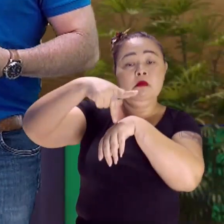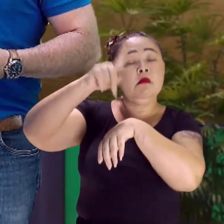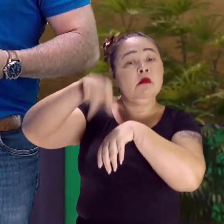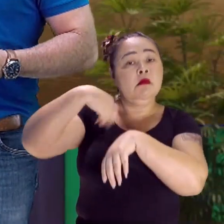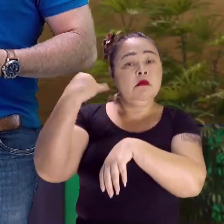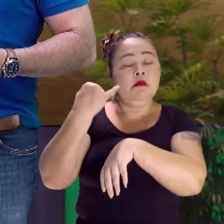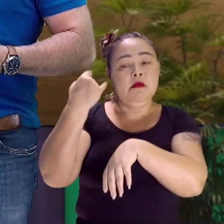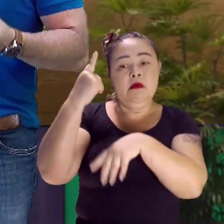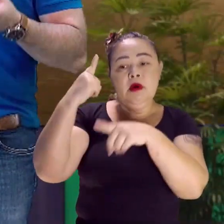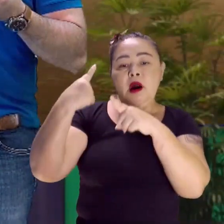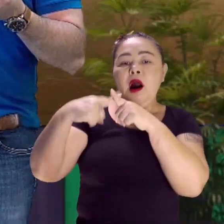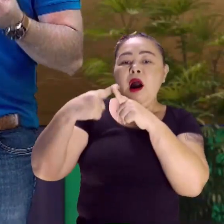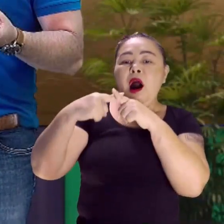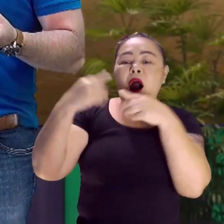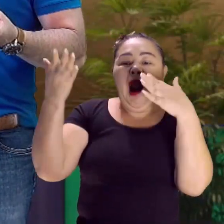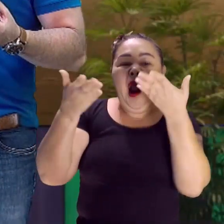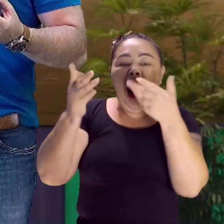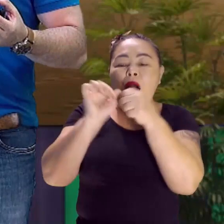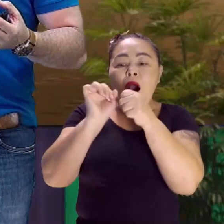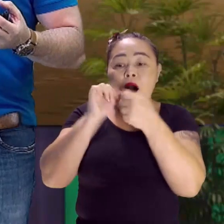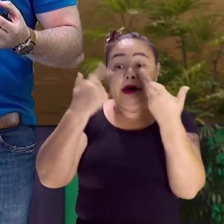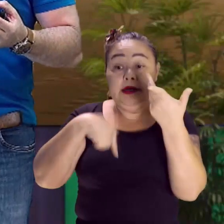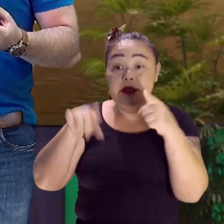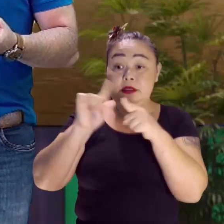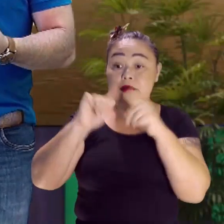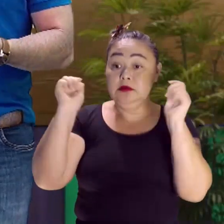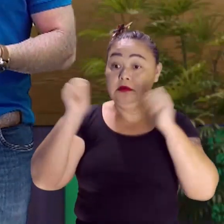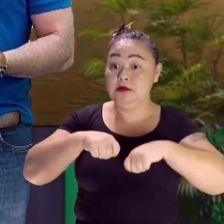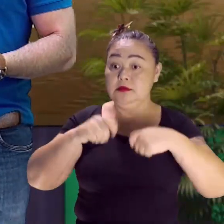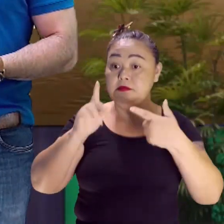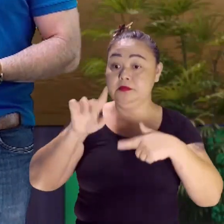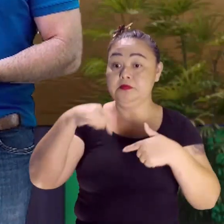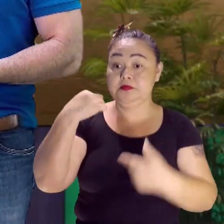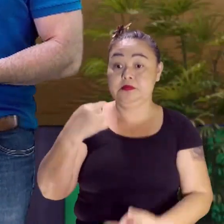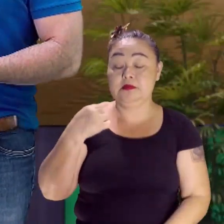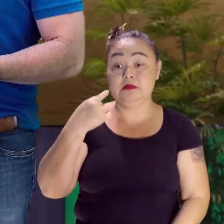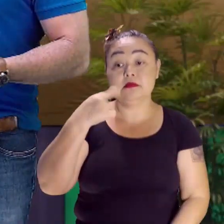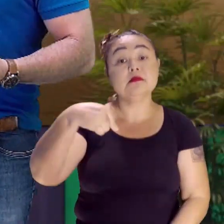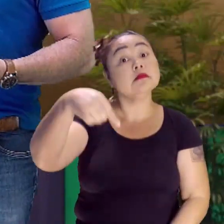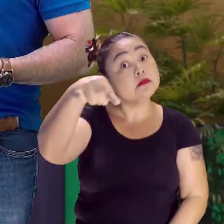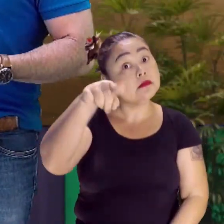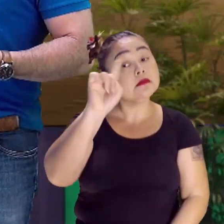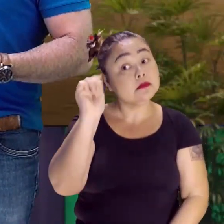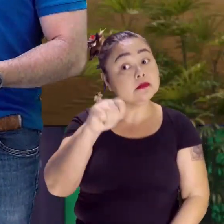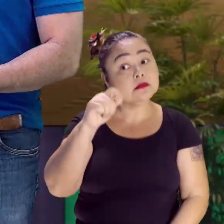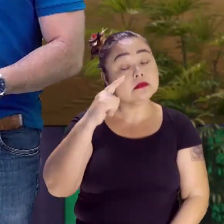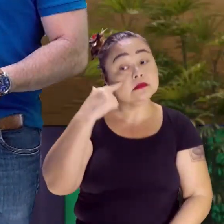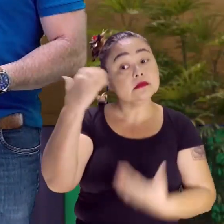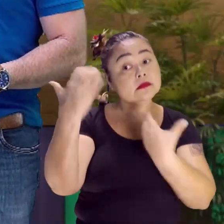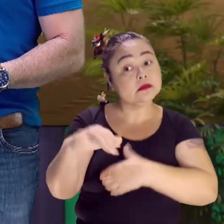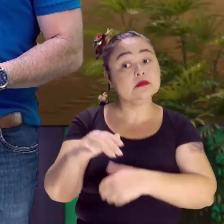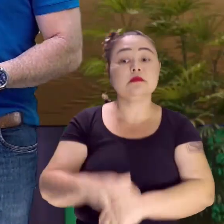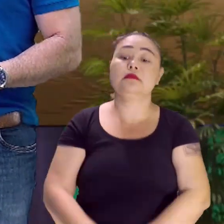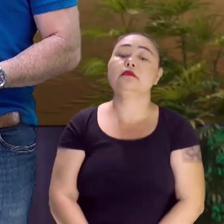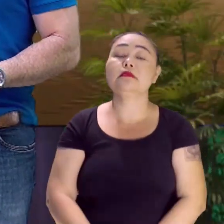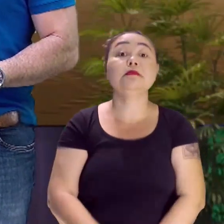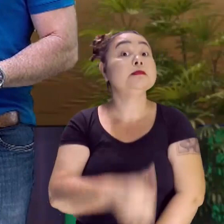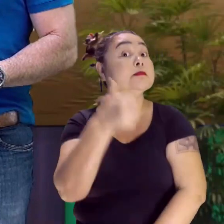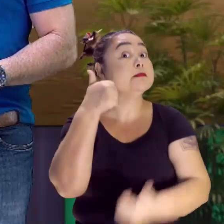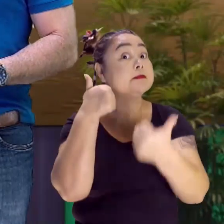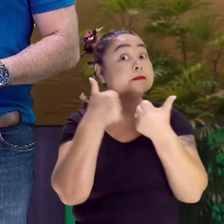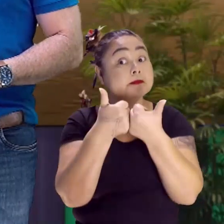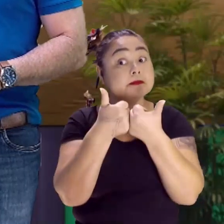essa aula porque são atualidades que pode ser cobrado para São Jorge desse menino a qualquer momento aí no concurso perfeito beleza